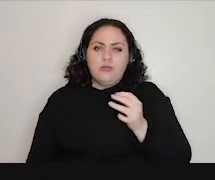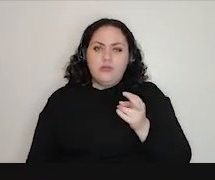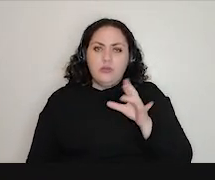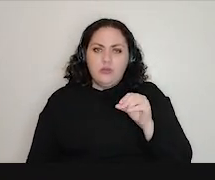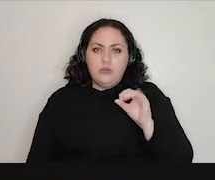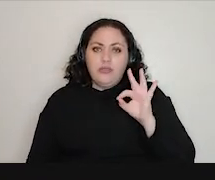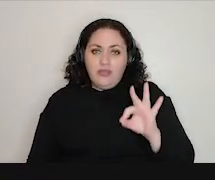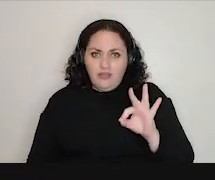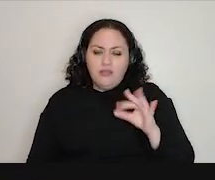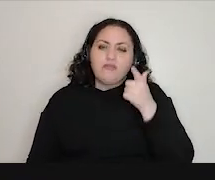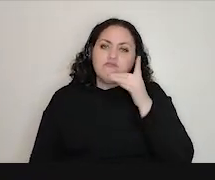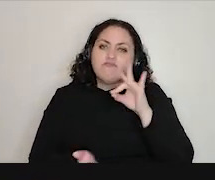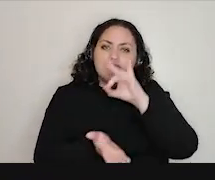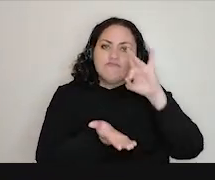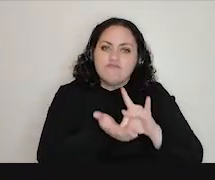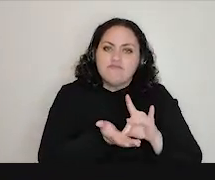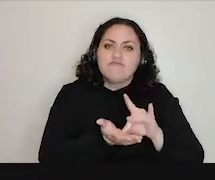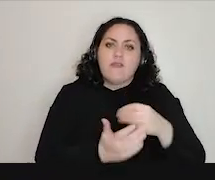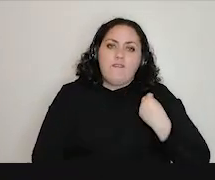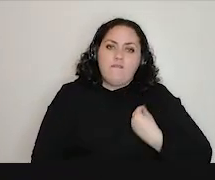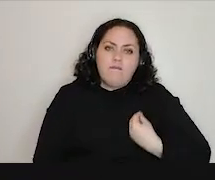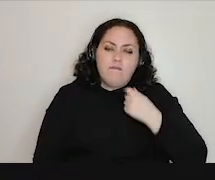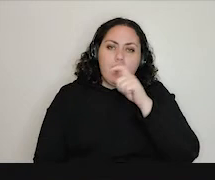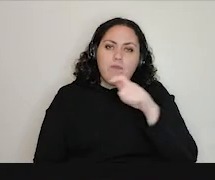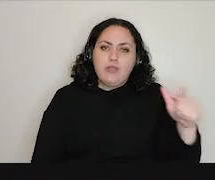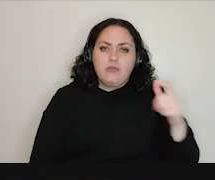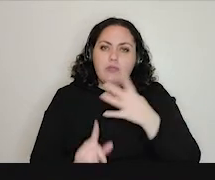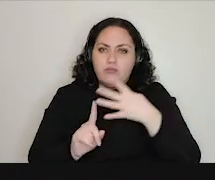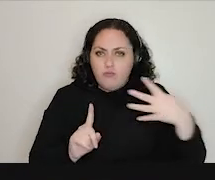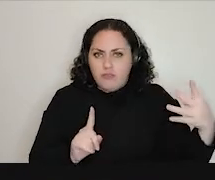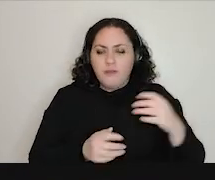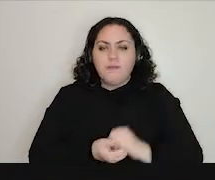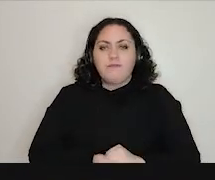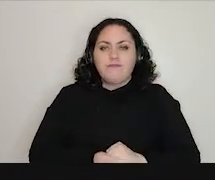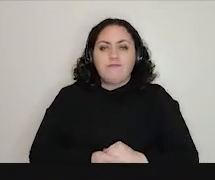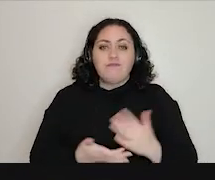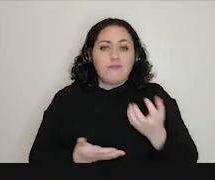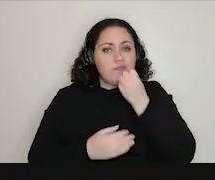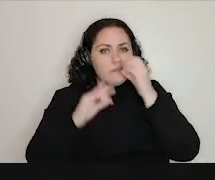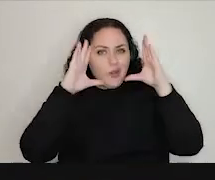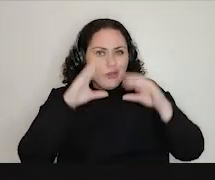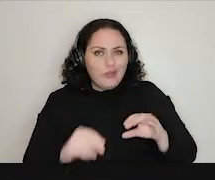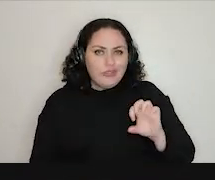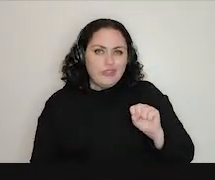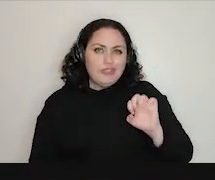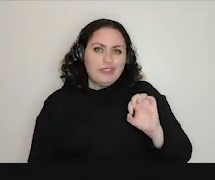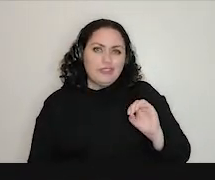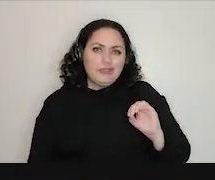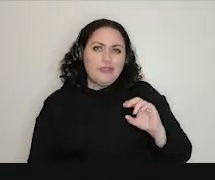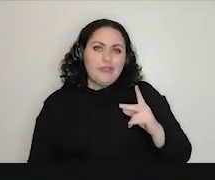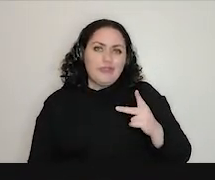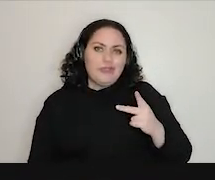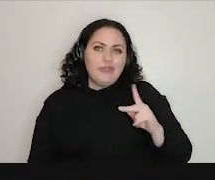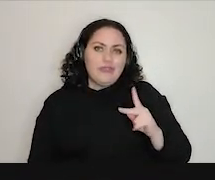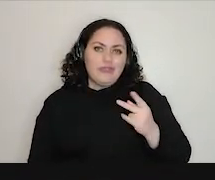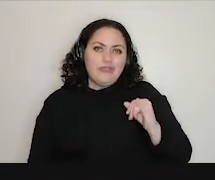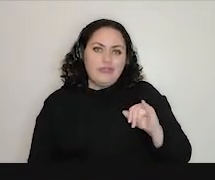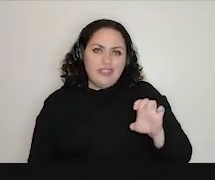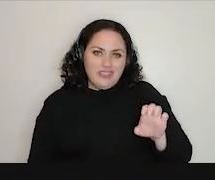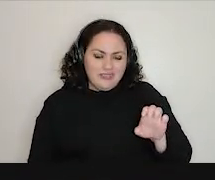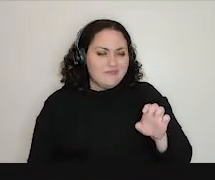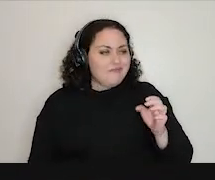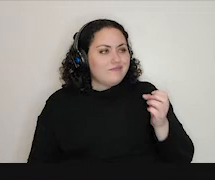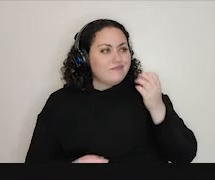legitimização da população LGBTQIA+. Então, Sophie, boa noite. Muito obrigada por ter aceitado o nosso convite